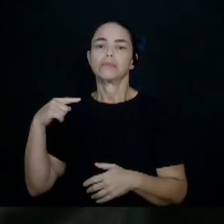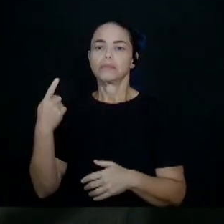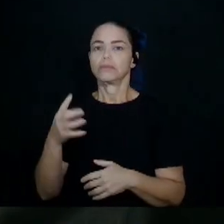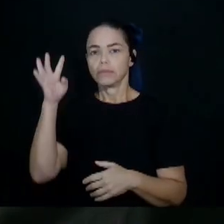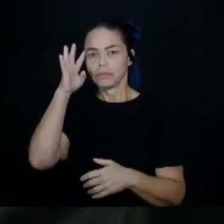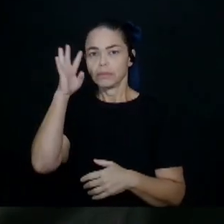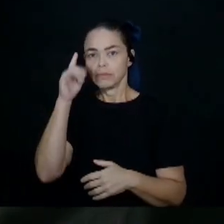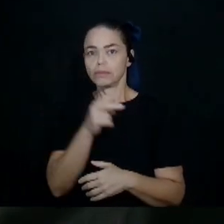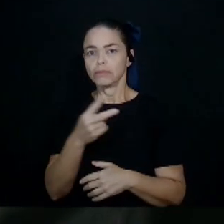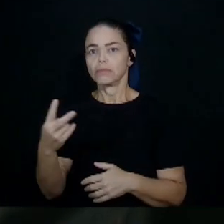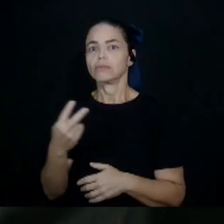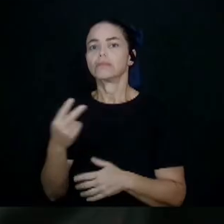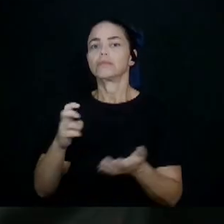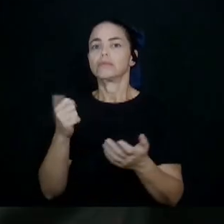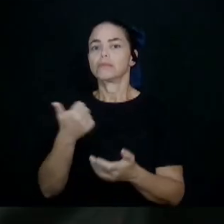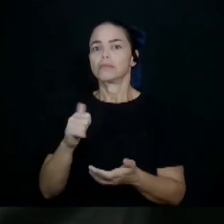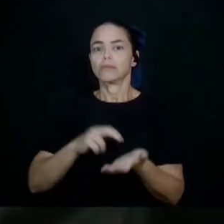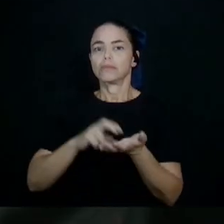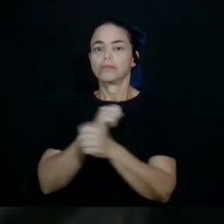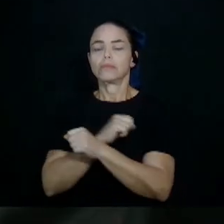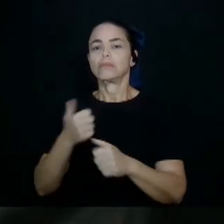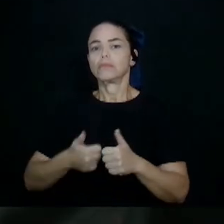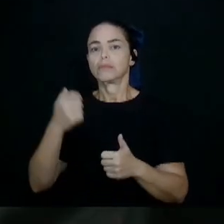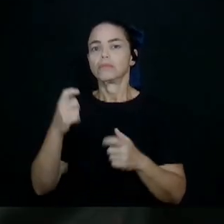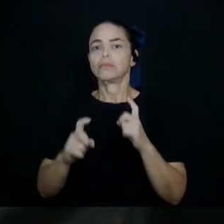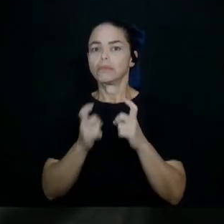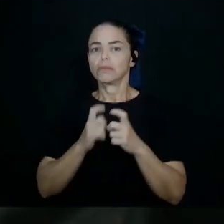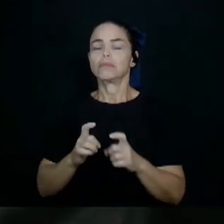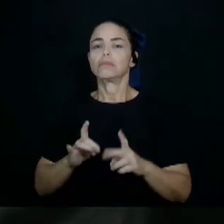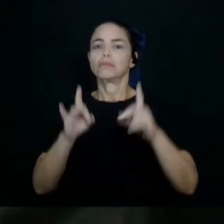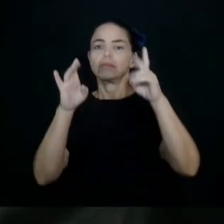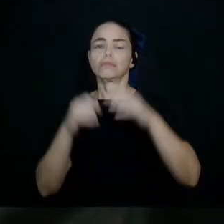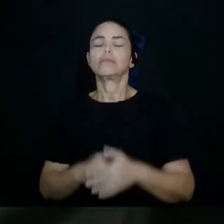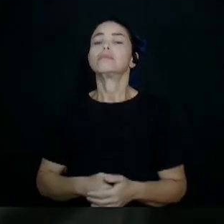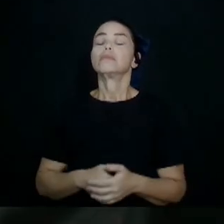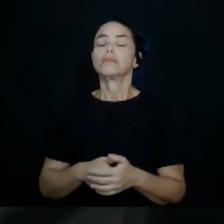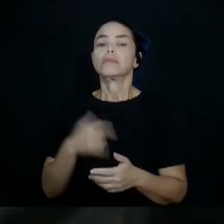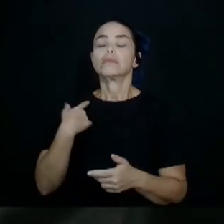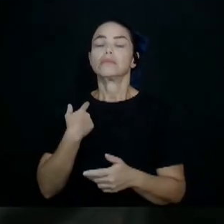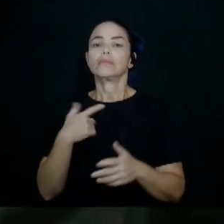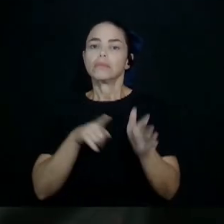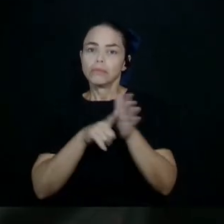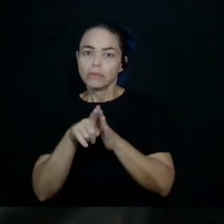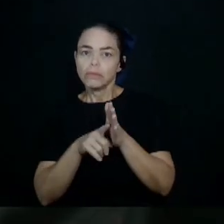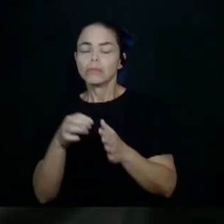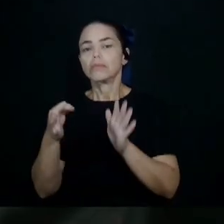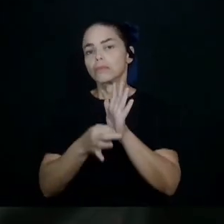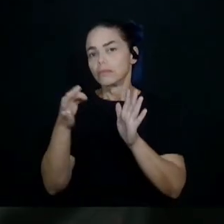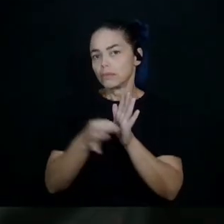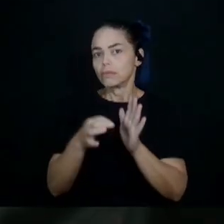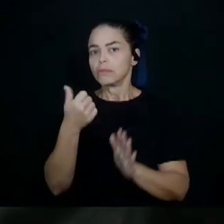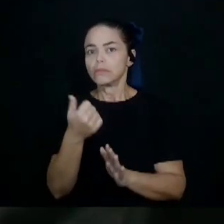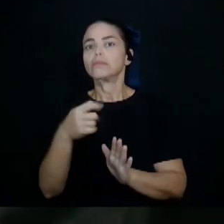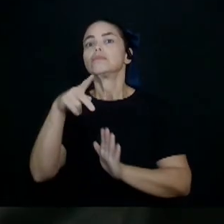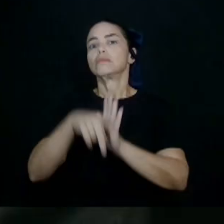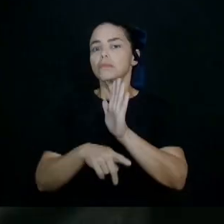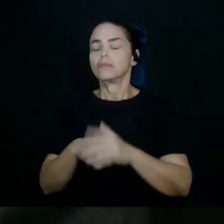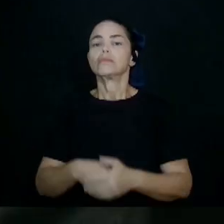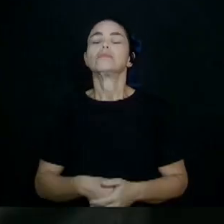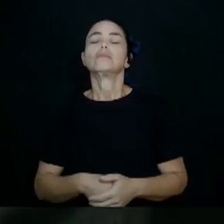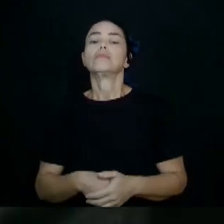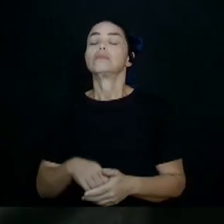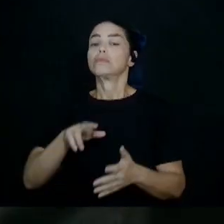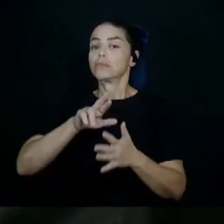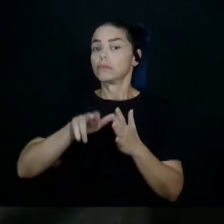às 11 da manhã, a primeira reunião extraordinária deste ano para analisar pareceres de 6 projetos de lei. Entre eles está